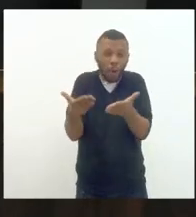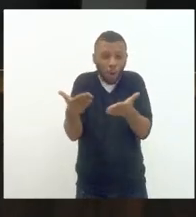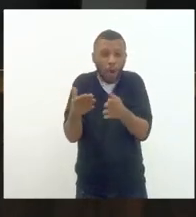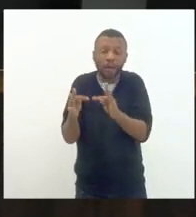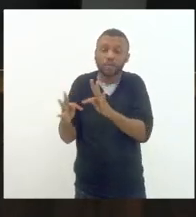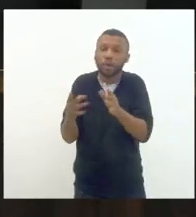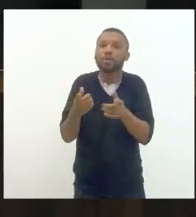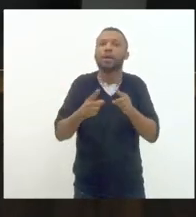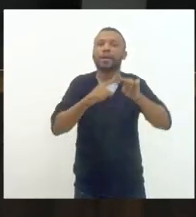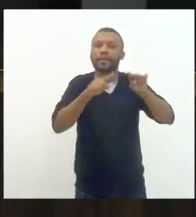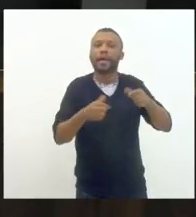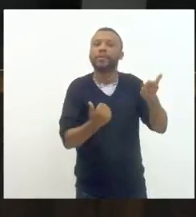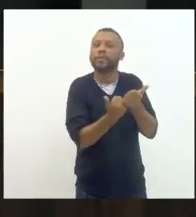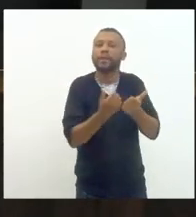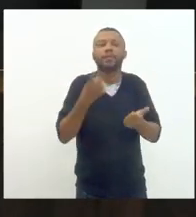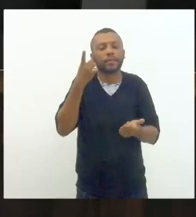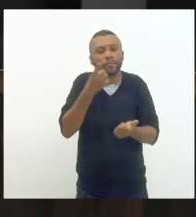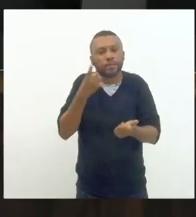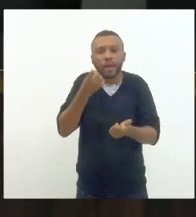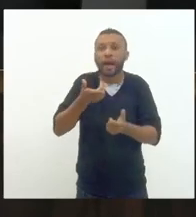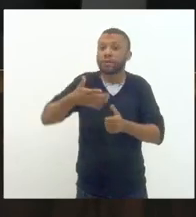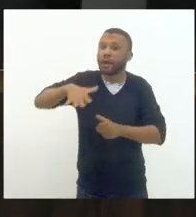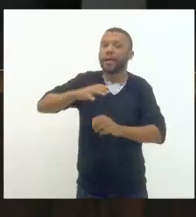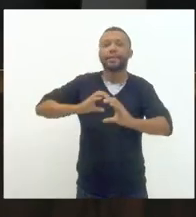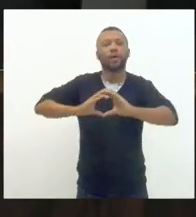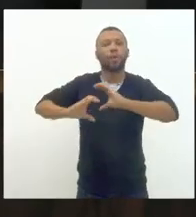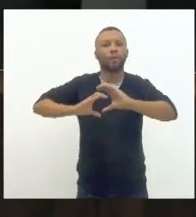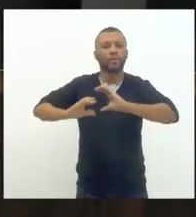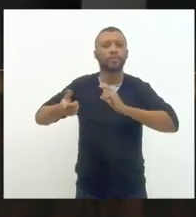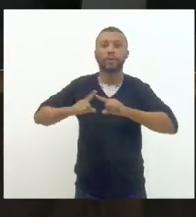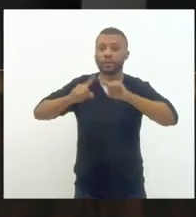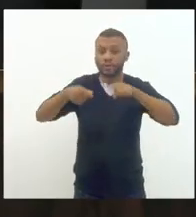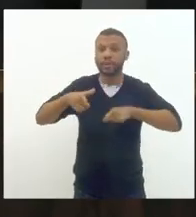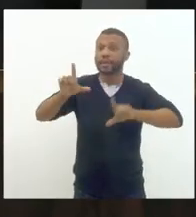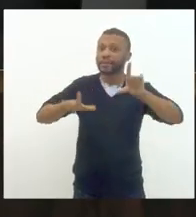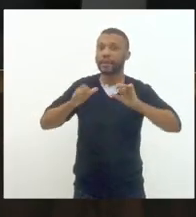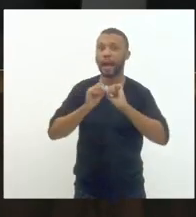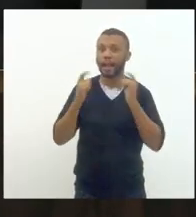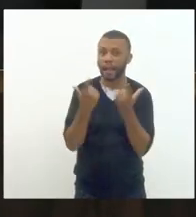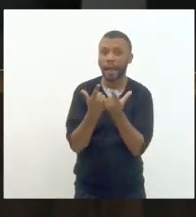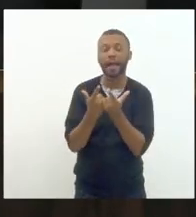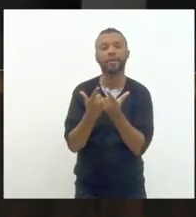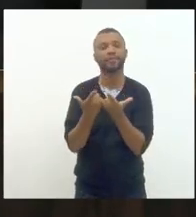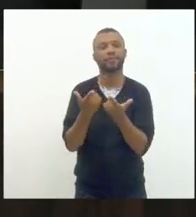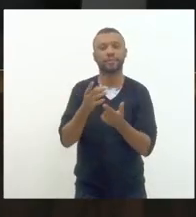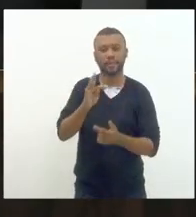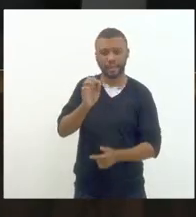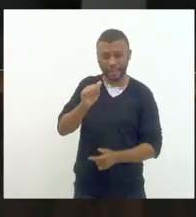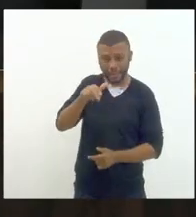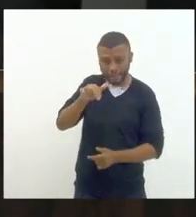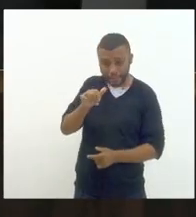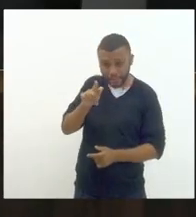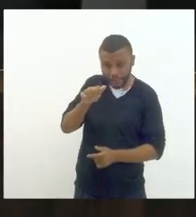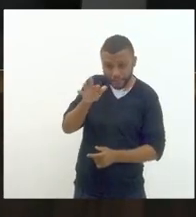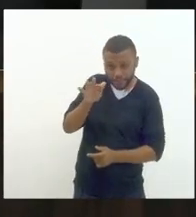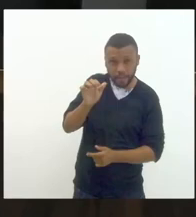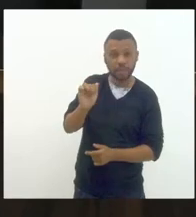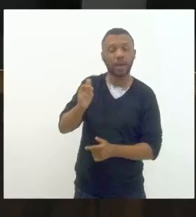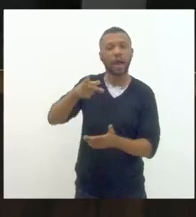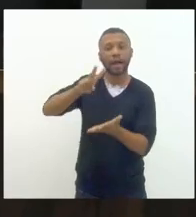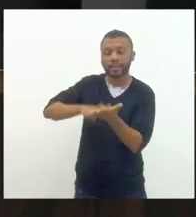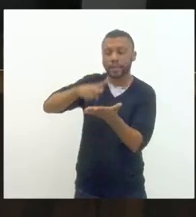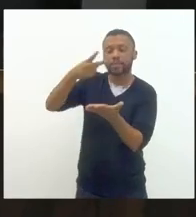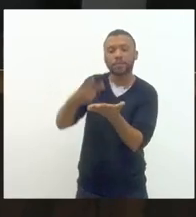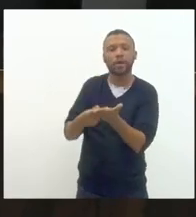as assessorias de todos os deputados, a comunicação, aos servidores da TV Alerj, taquigrafia, a toda a